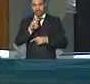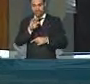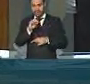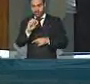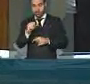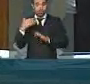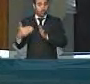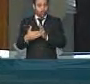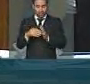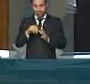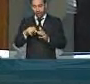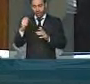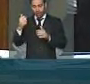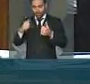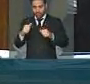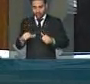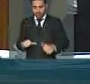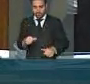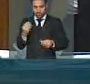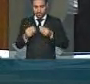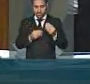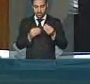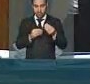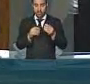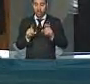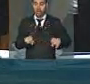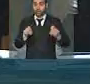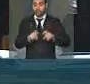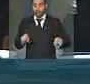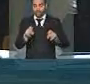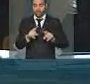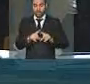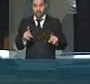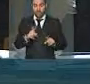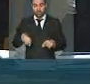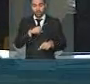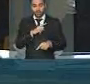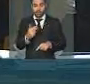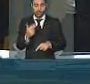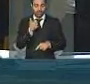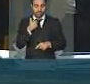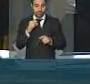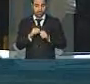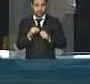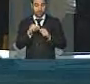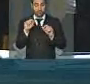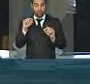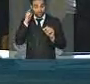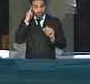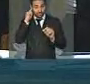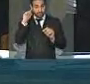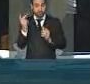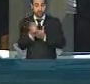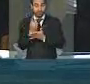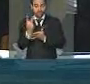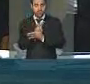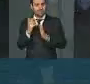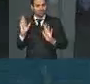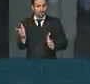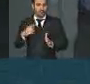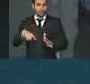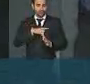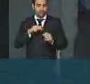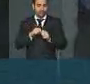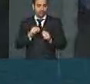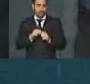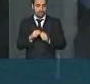pelo processo eletrônico. O que nós não podemos incorrer é no erro que já cometemos